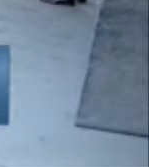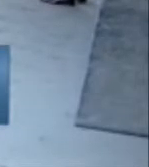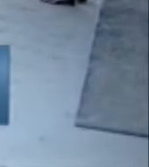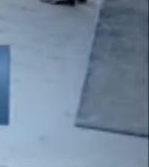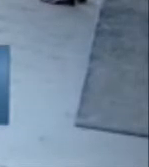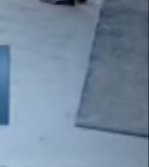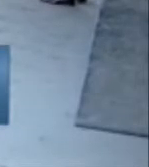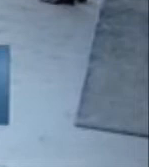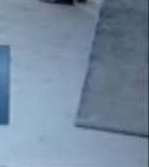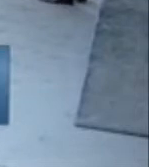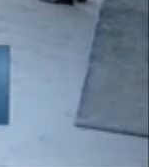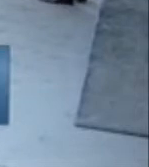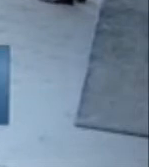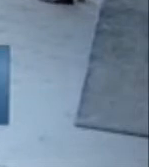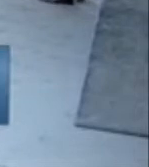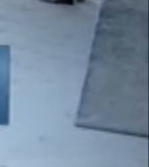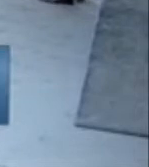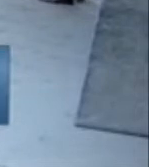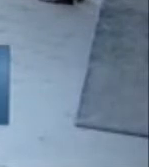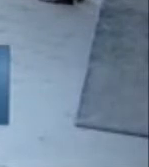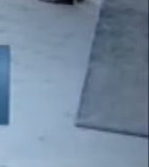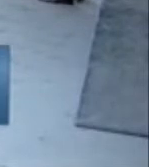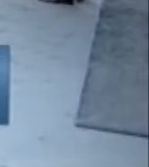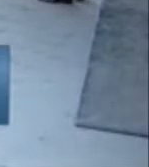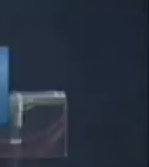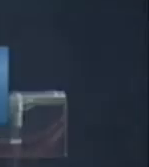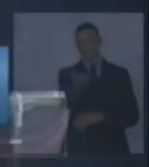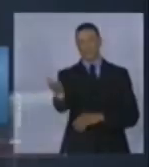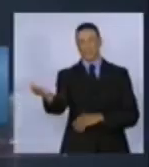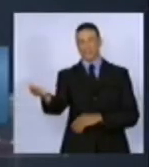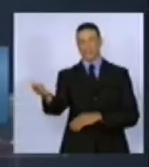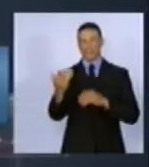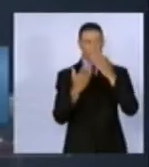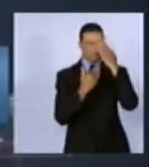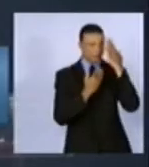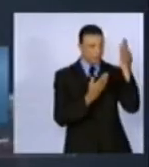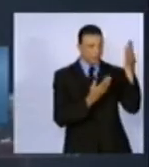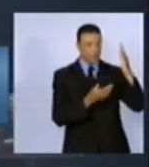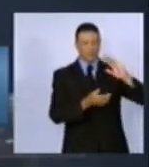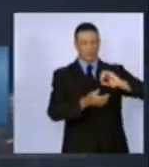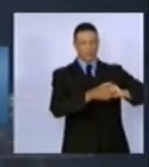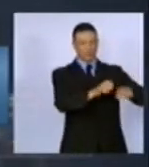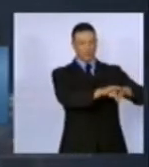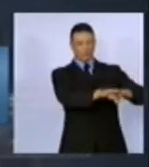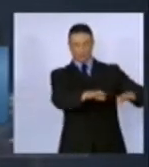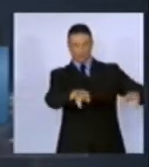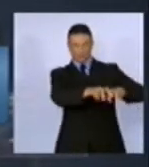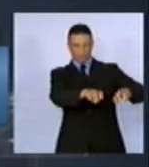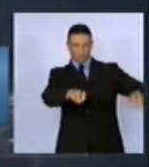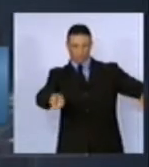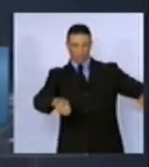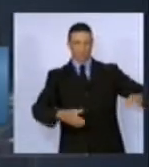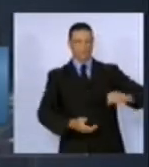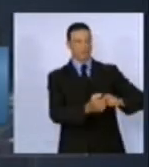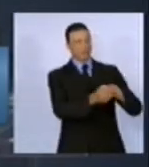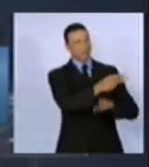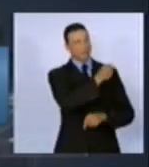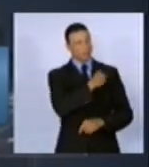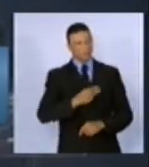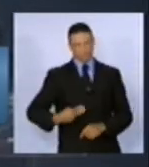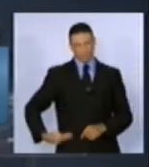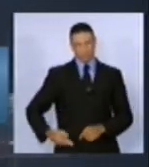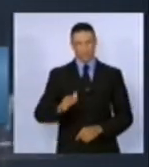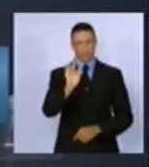é uma boa tarde a todos agradeço a oportunidade saldo a mesa na pessoa do Ministro Luiz